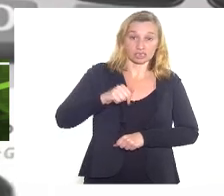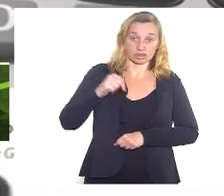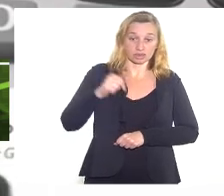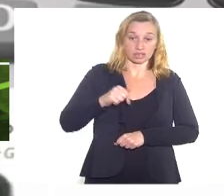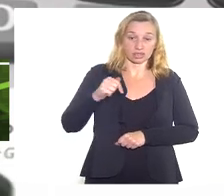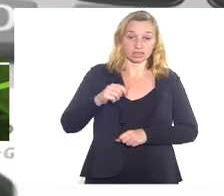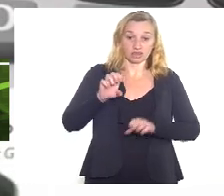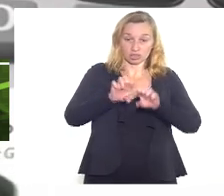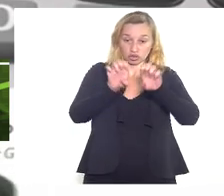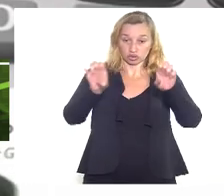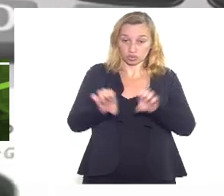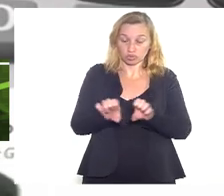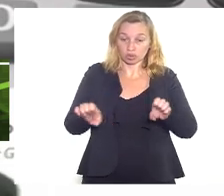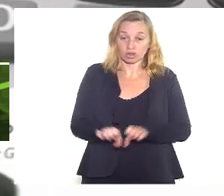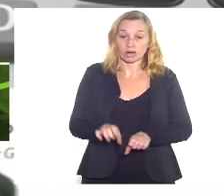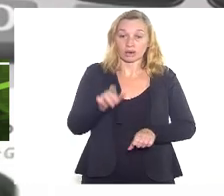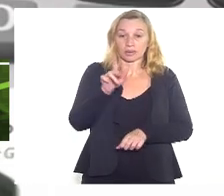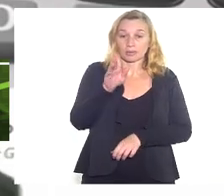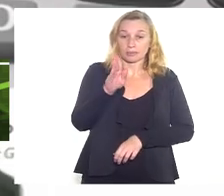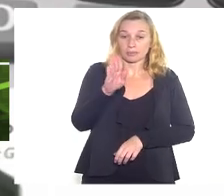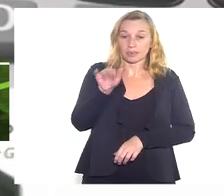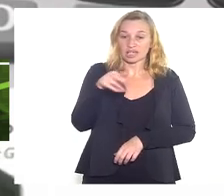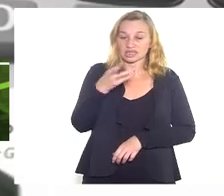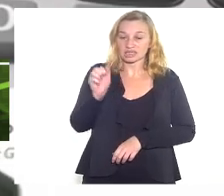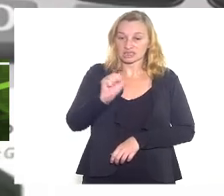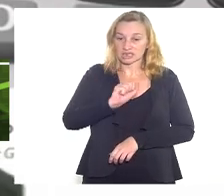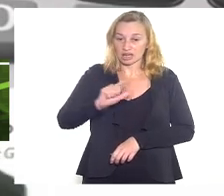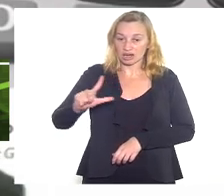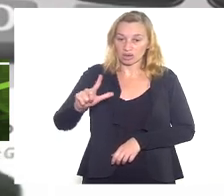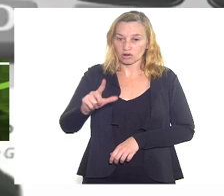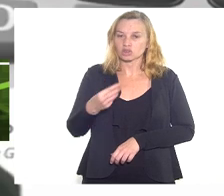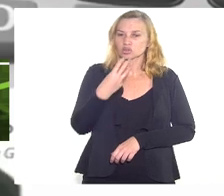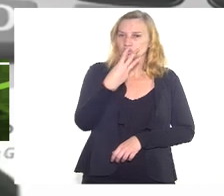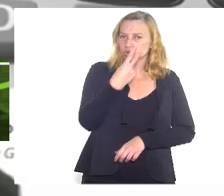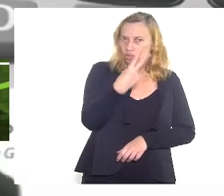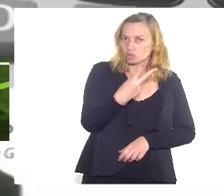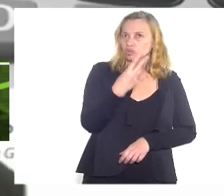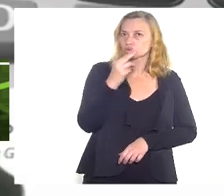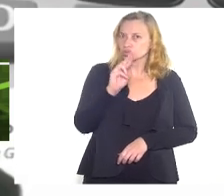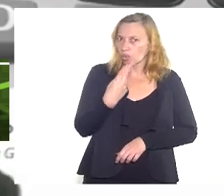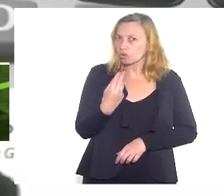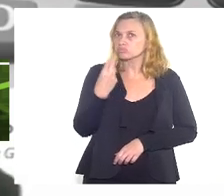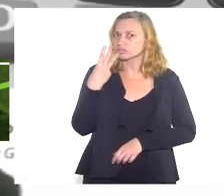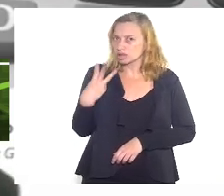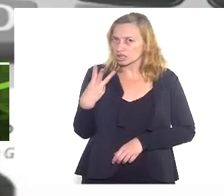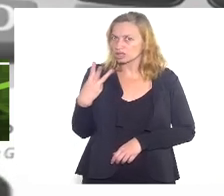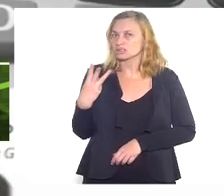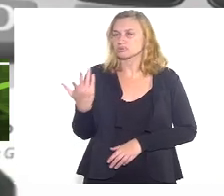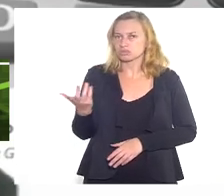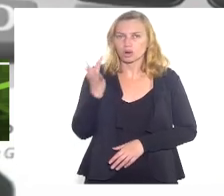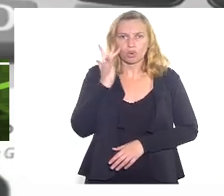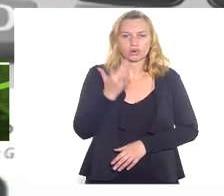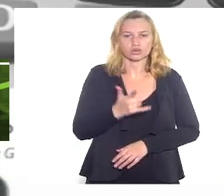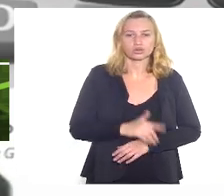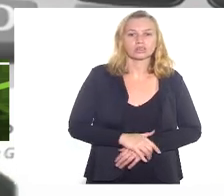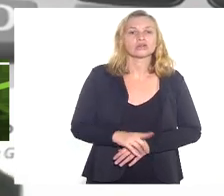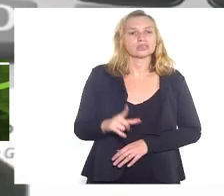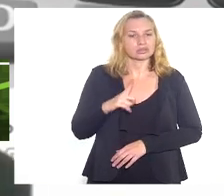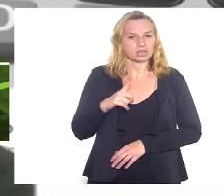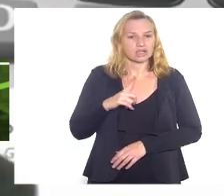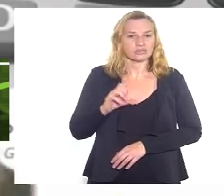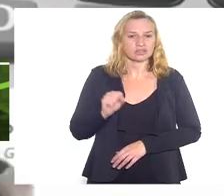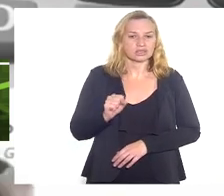da estrutura do Brasfels em relação a dois ou três módulos, se eu não estou enganado. Então, houve